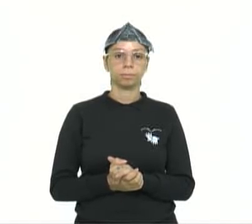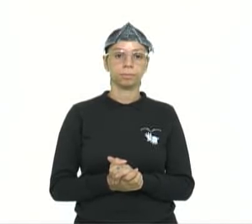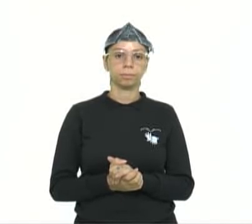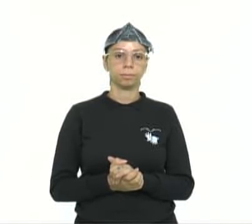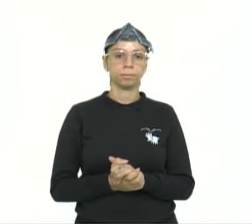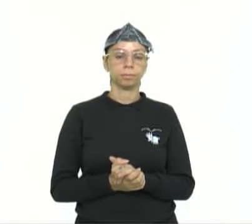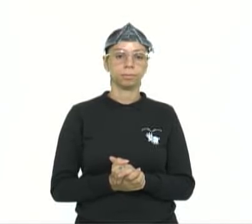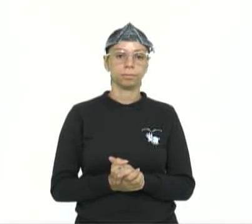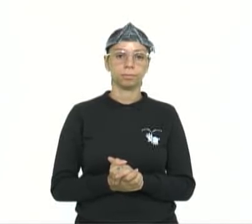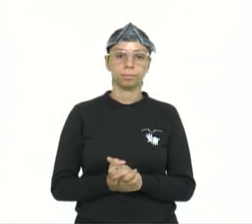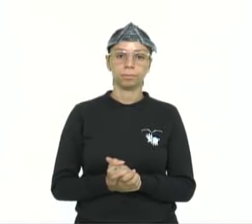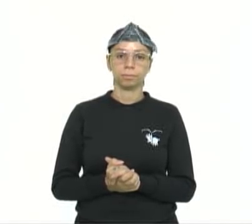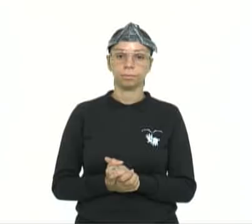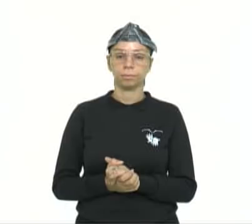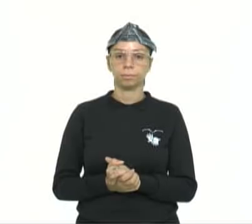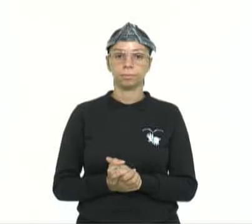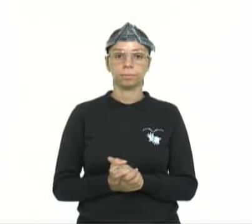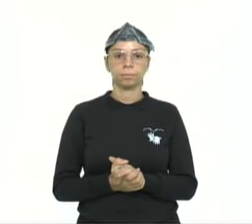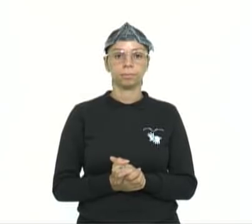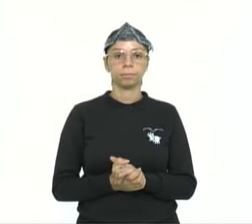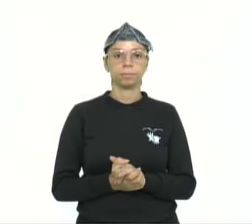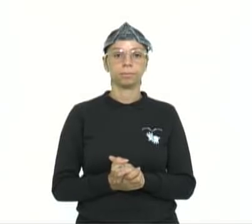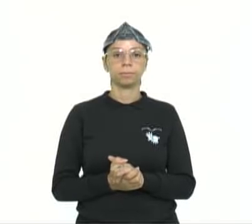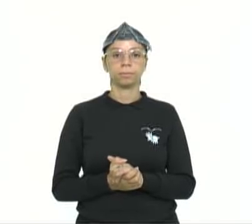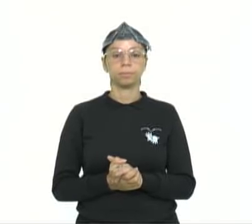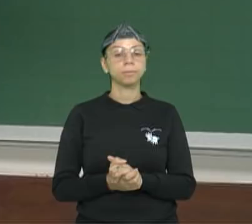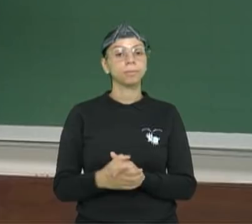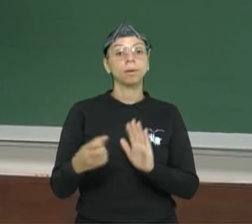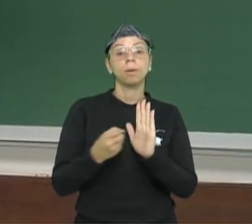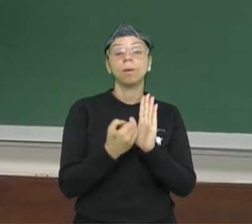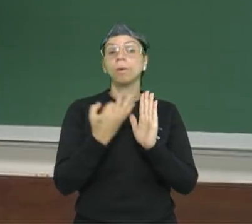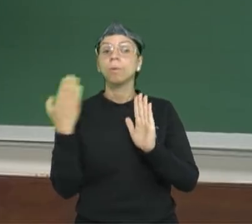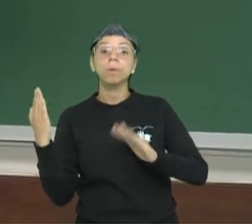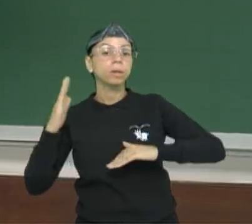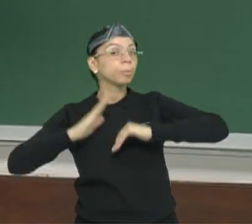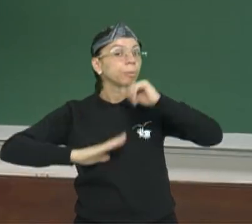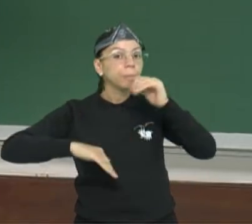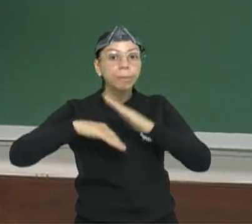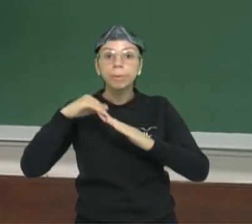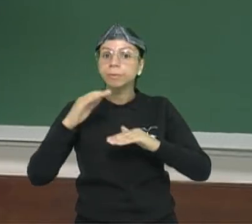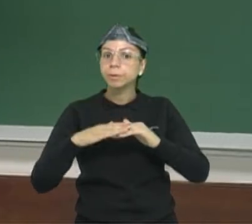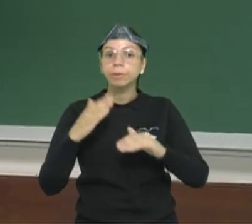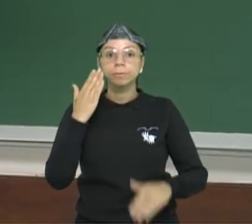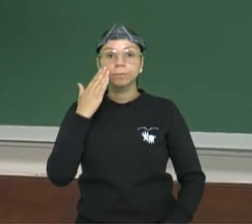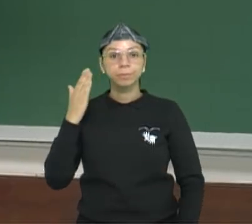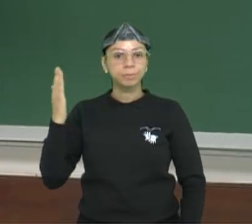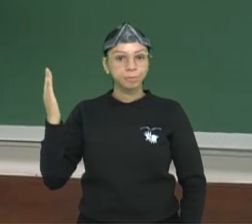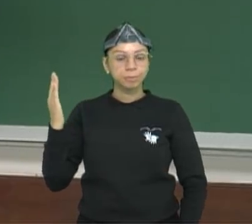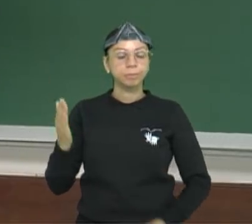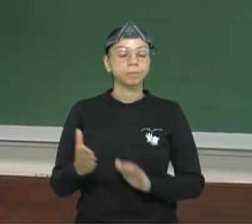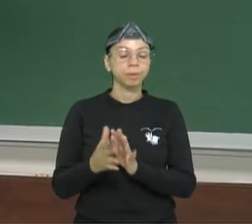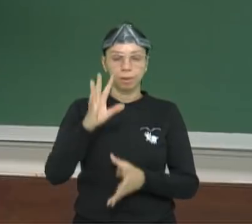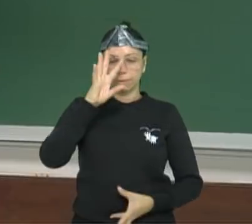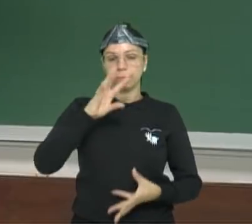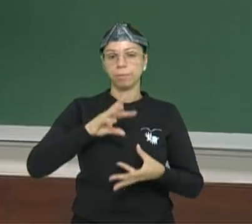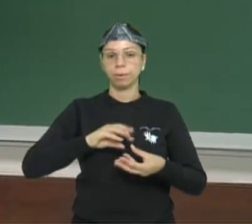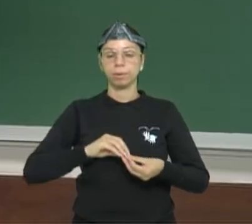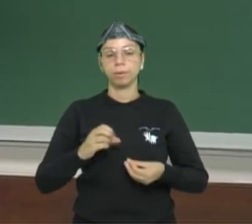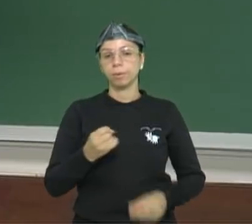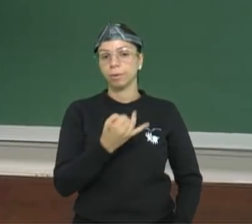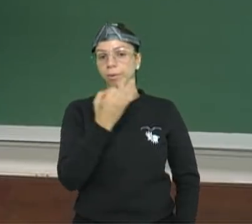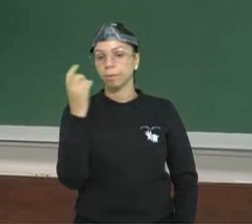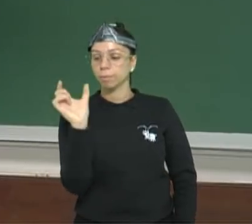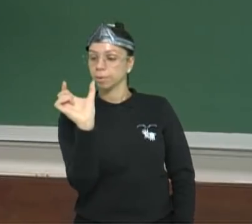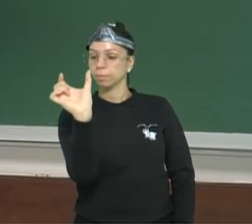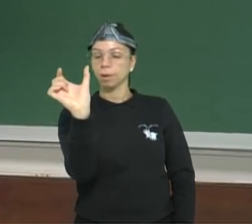artist, illustrator and teacher. Então, olha quantas coisas ele faz, certo? Aí você já entendeu. Algumas palavras